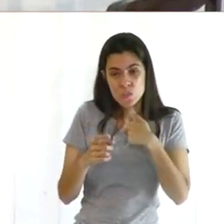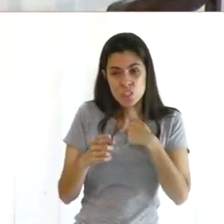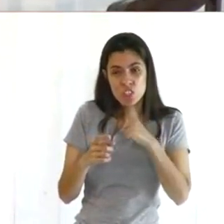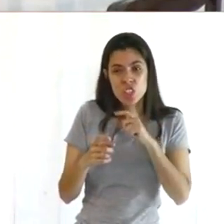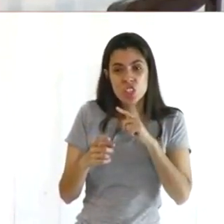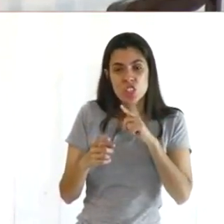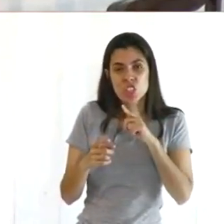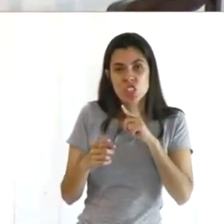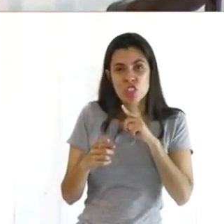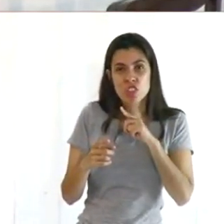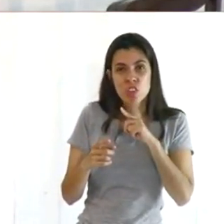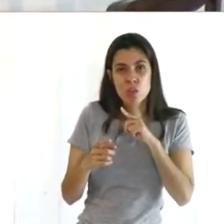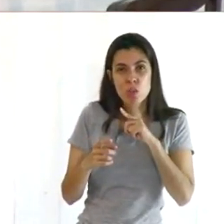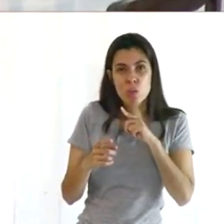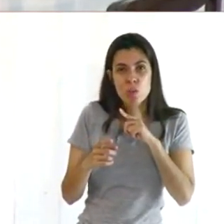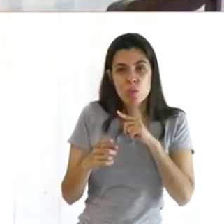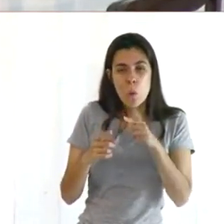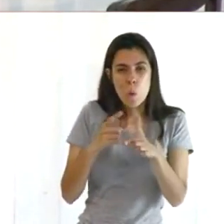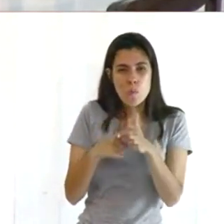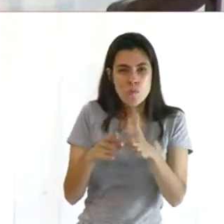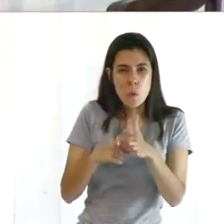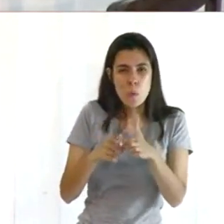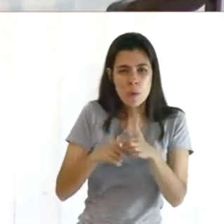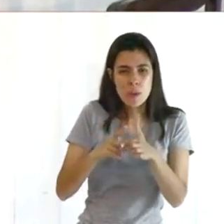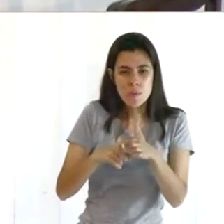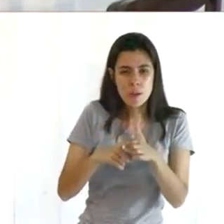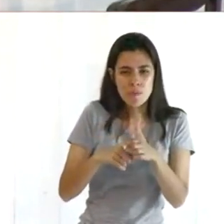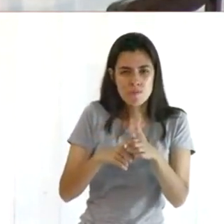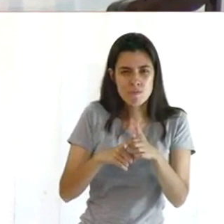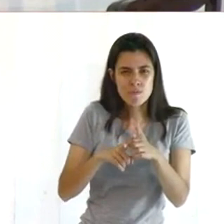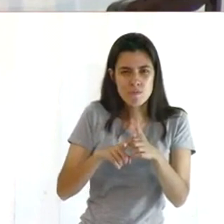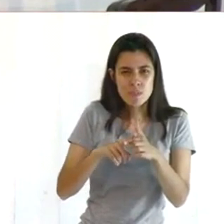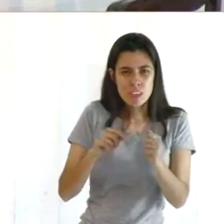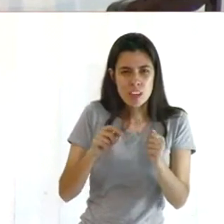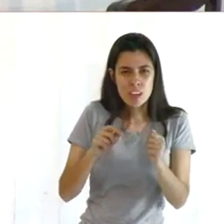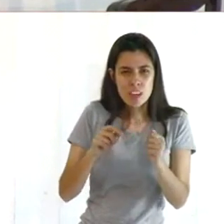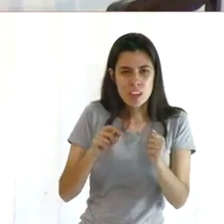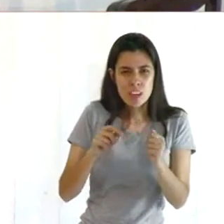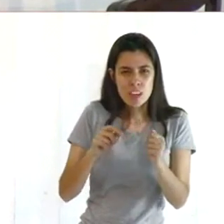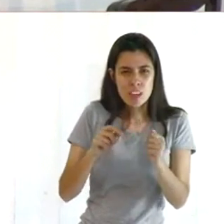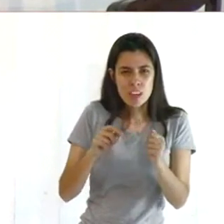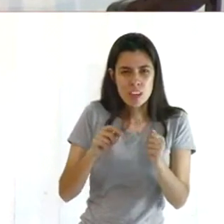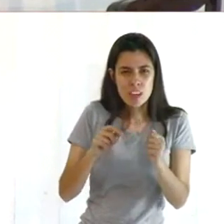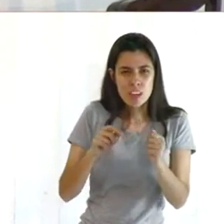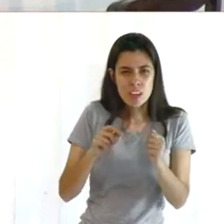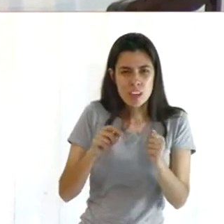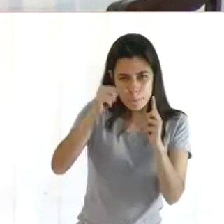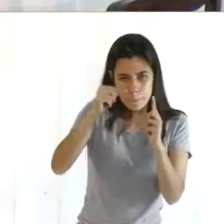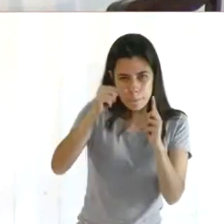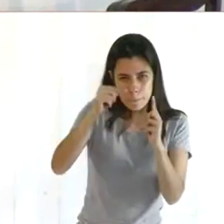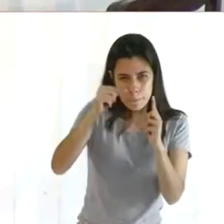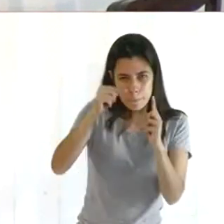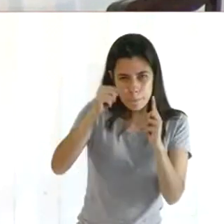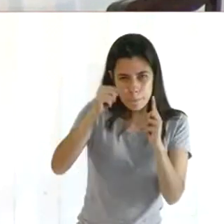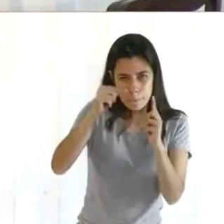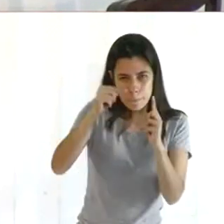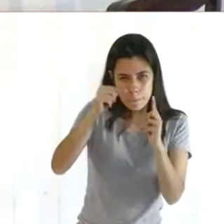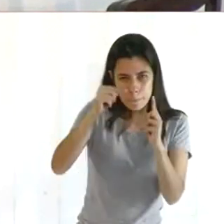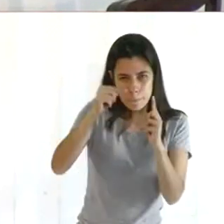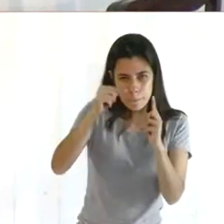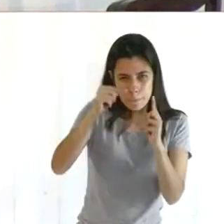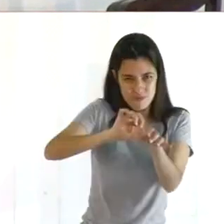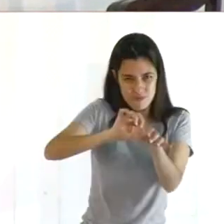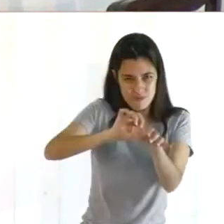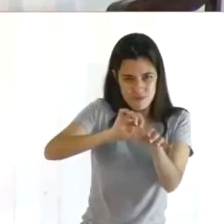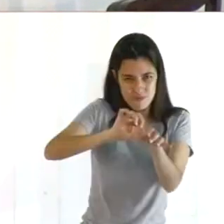me esbofetear, para que eu não me ensoberbecesse com as revelações, com a visão que eu tivera no céu. E